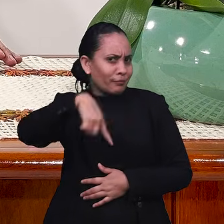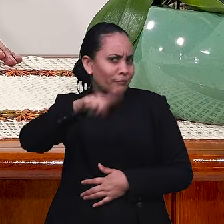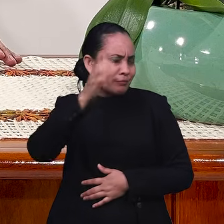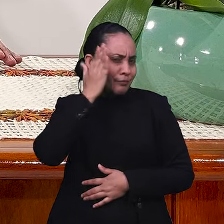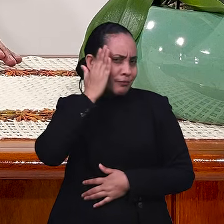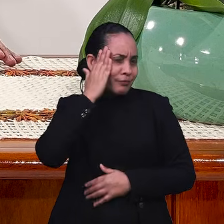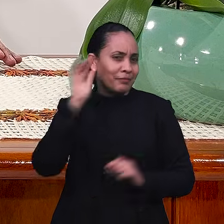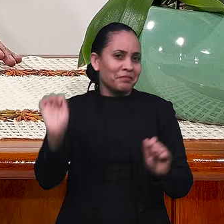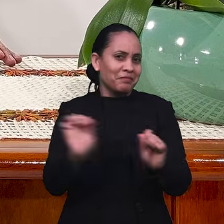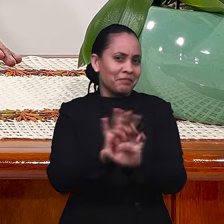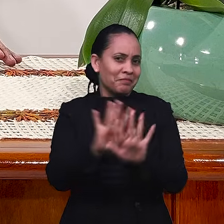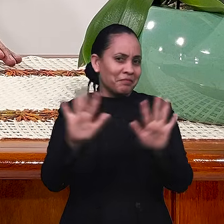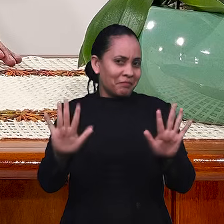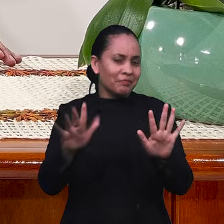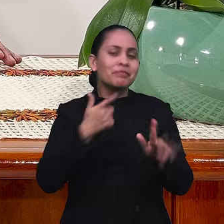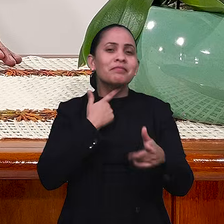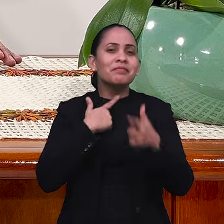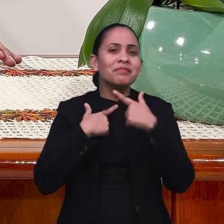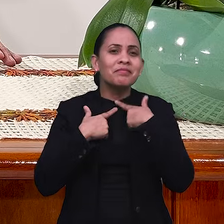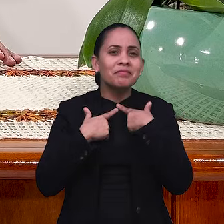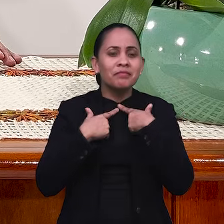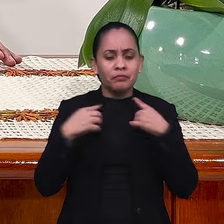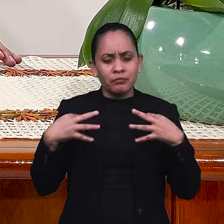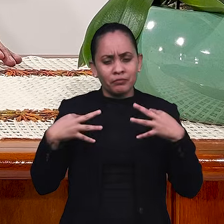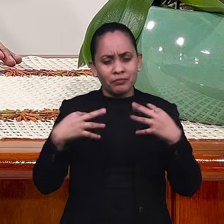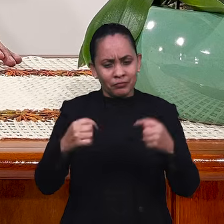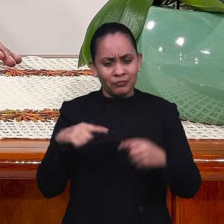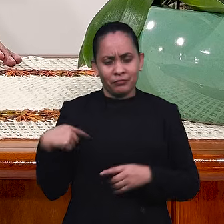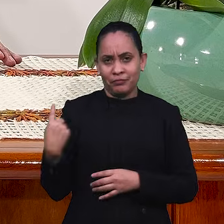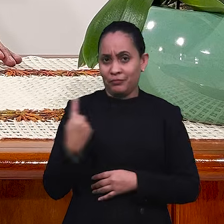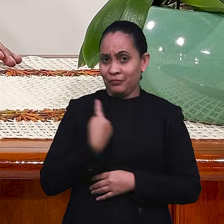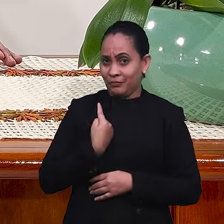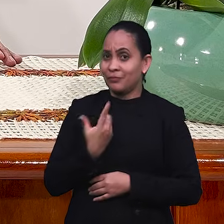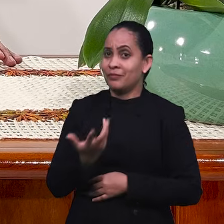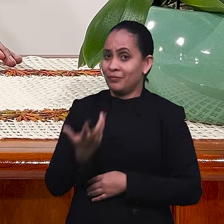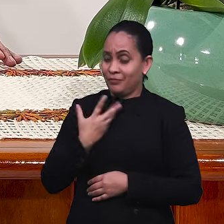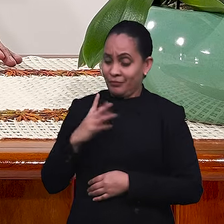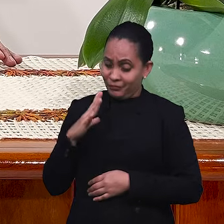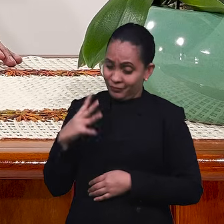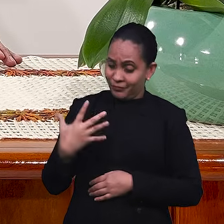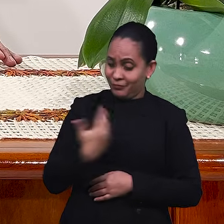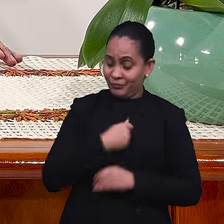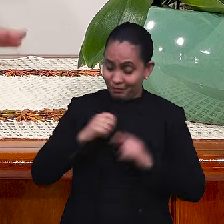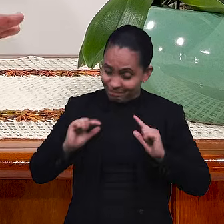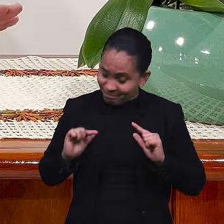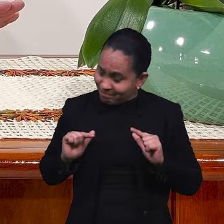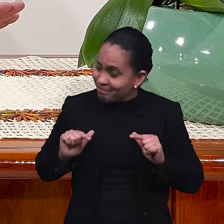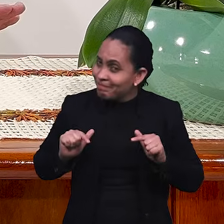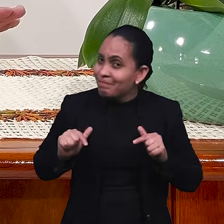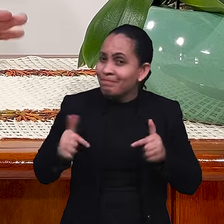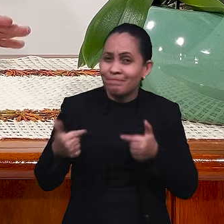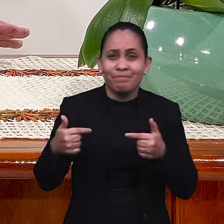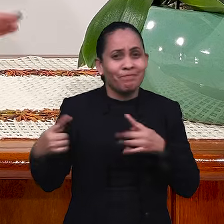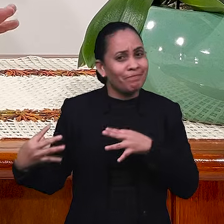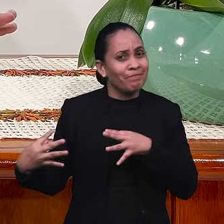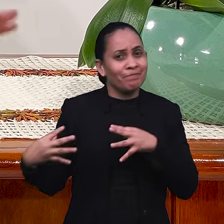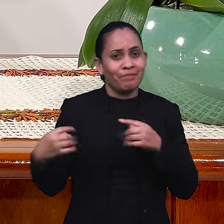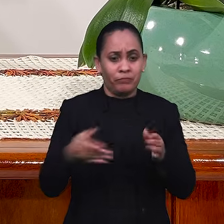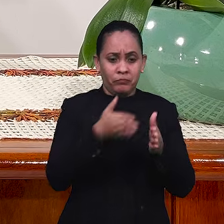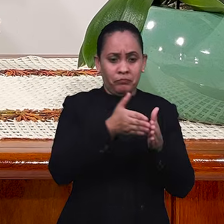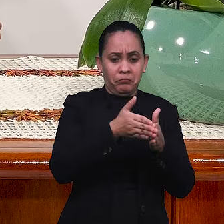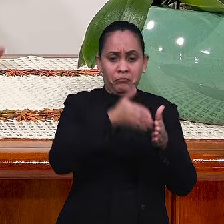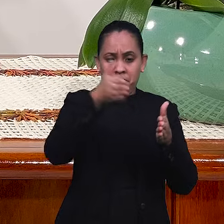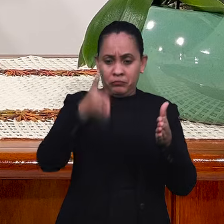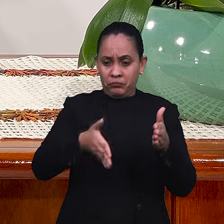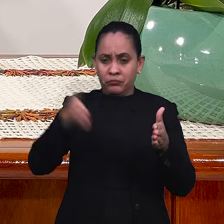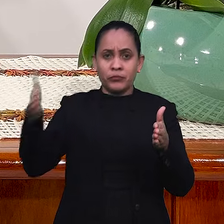mas no desejo que todos nós temos que a salvação se complete na vida dos irmãos com todas essas etapas. Eleitos